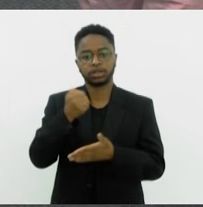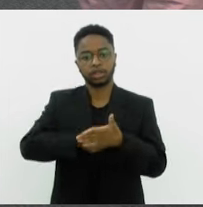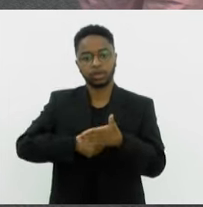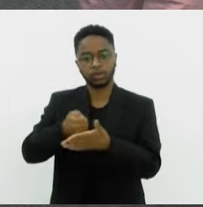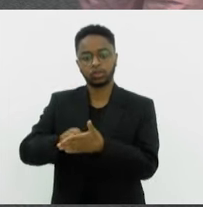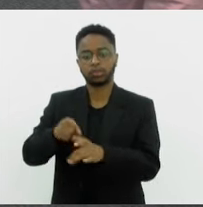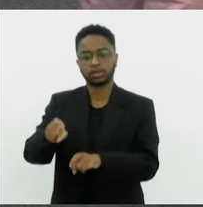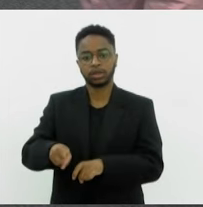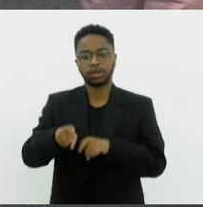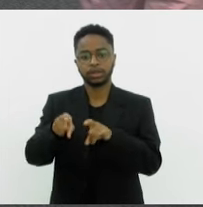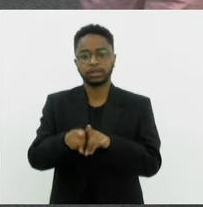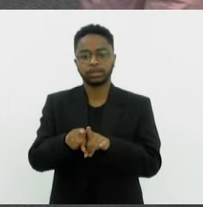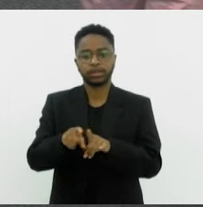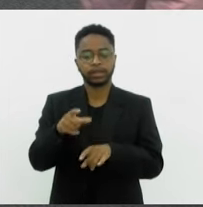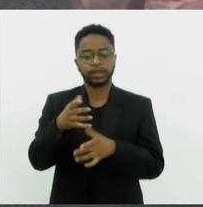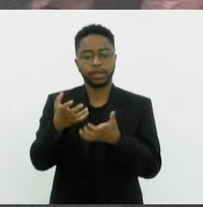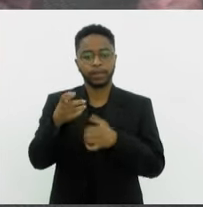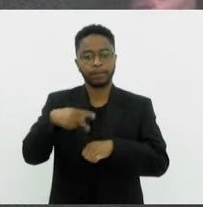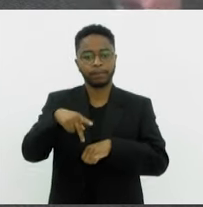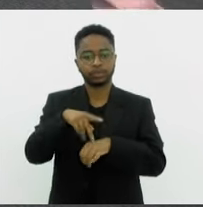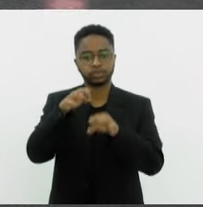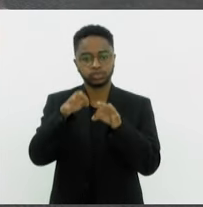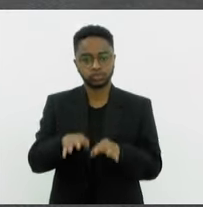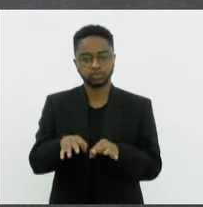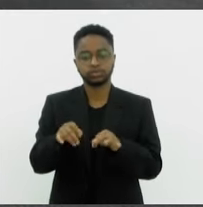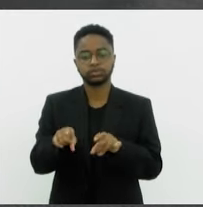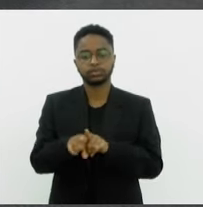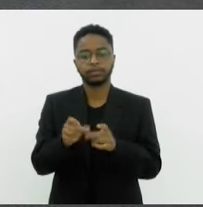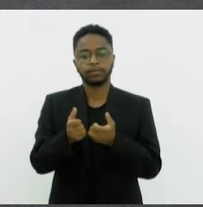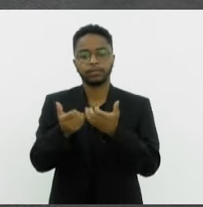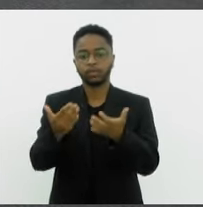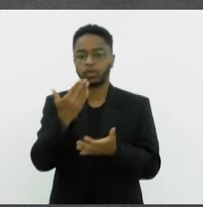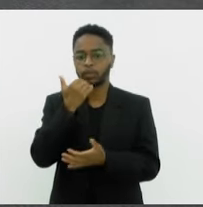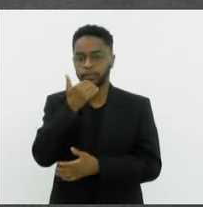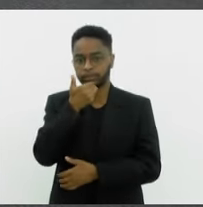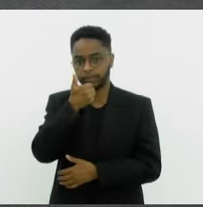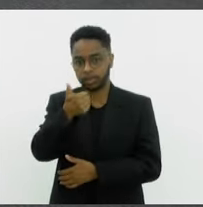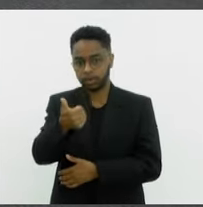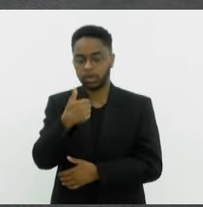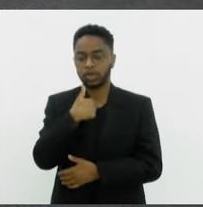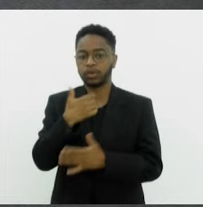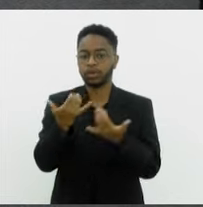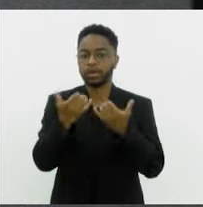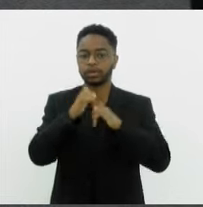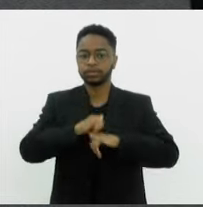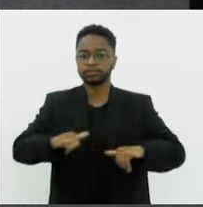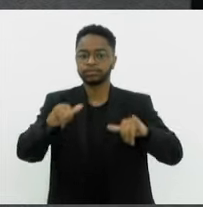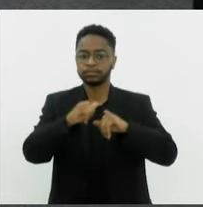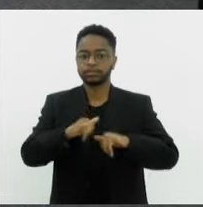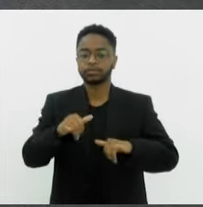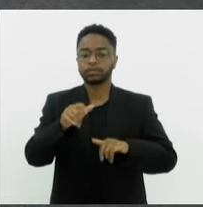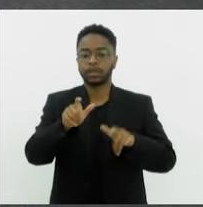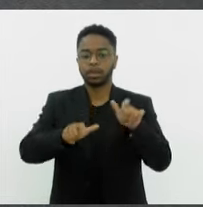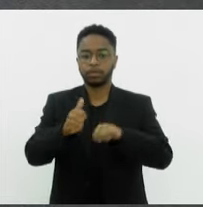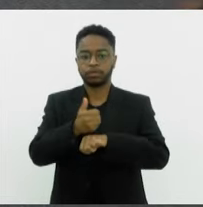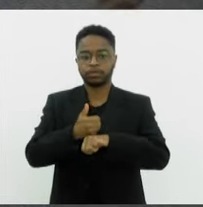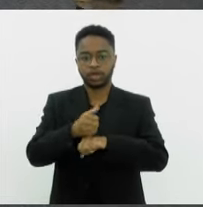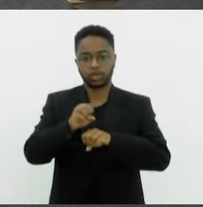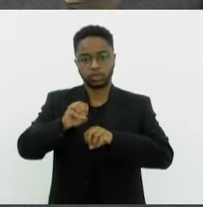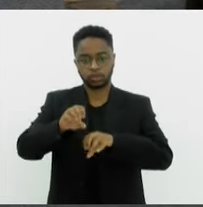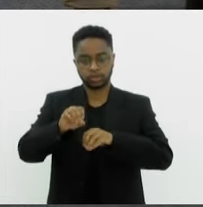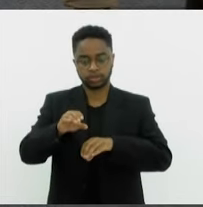melhor alimentado. Eu queria só rapidamente, Tia Ju, aproveitar para falar com os profissionais de educação da minha cidade de Petrópolis,